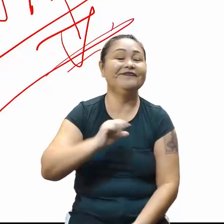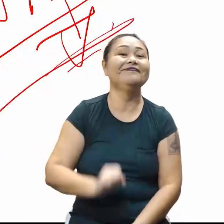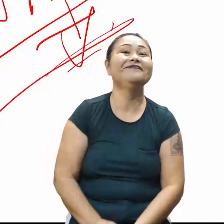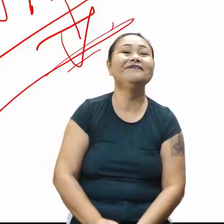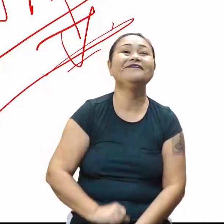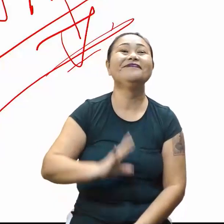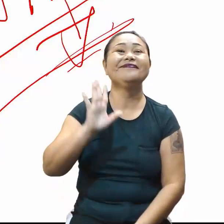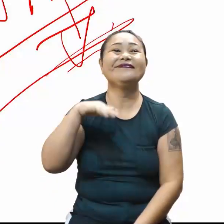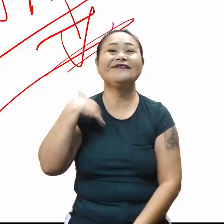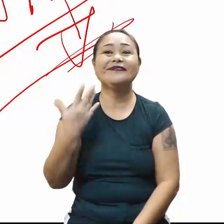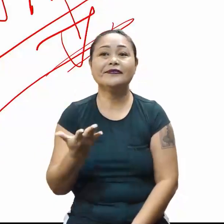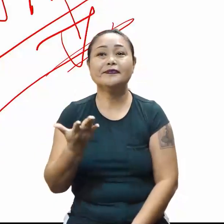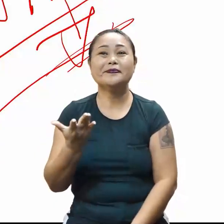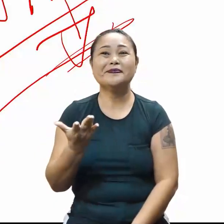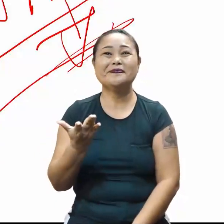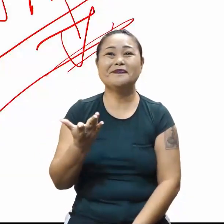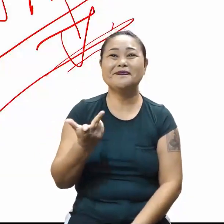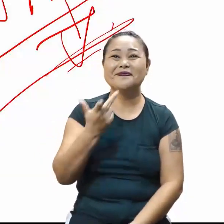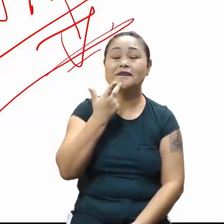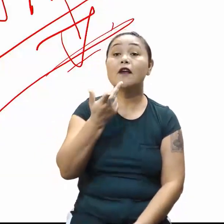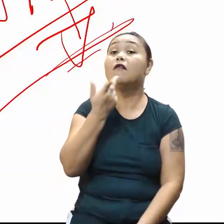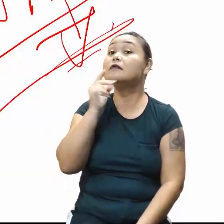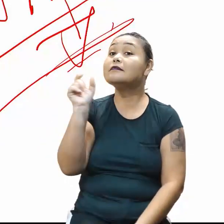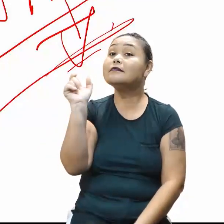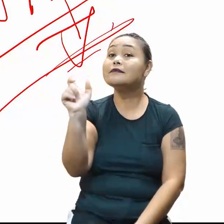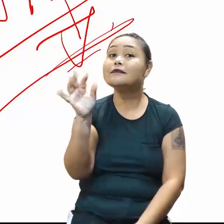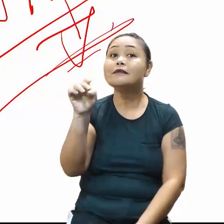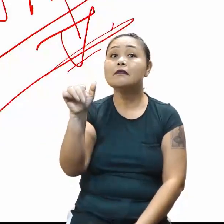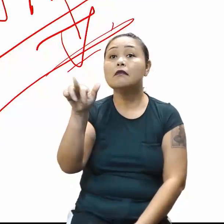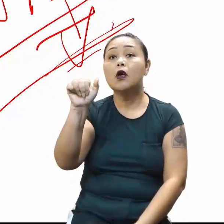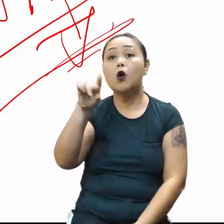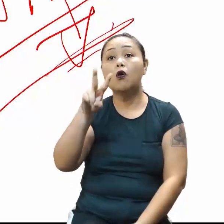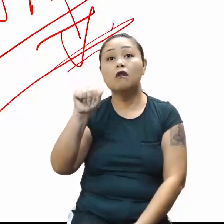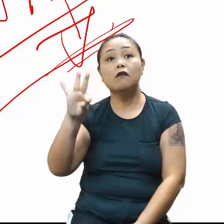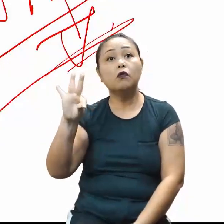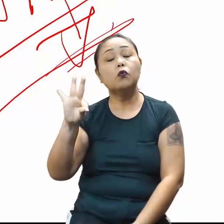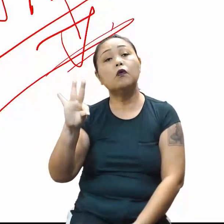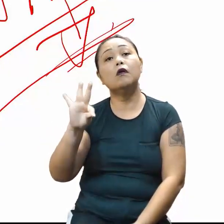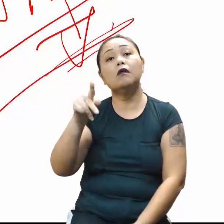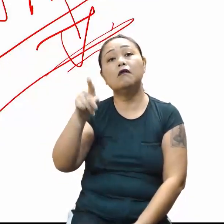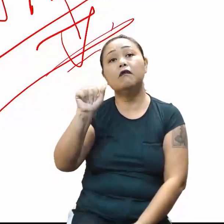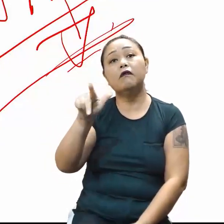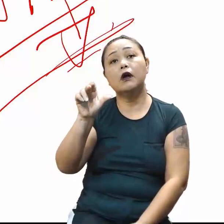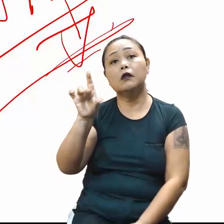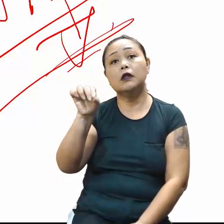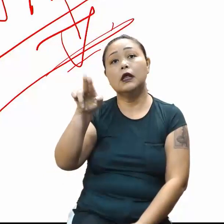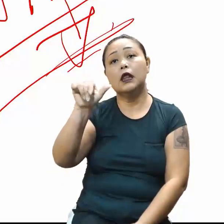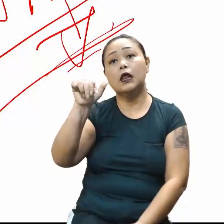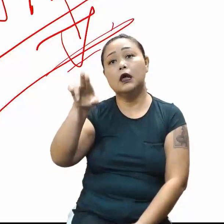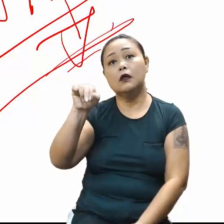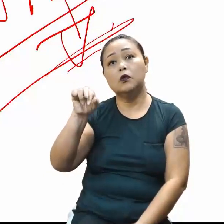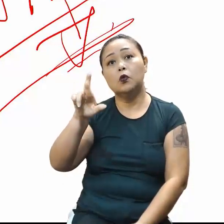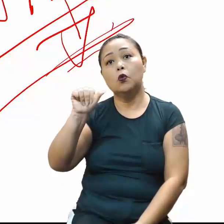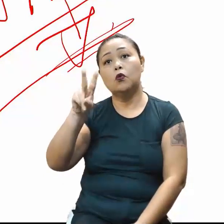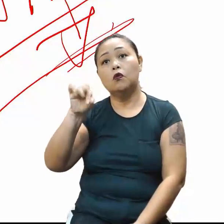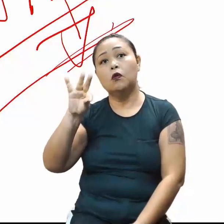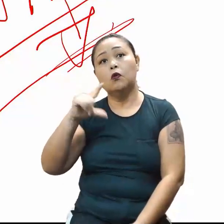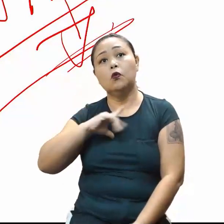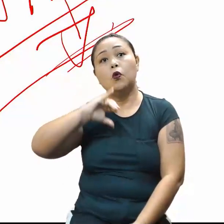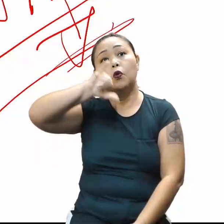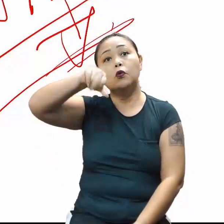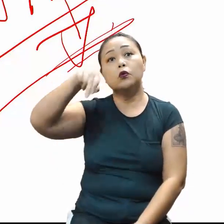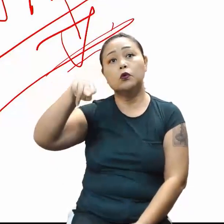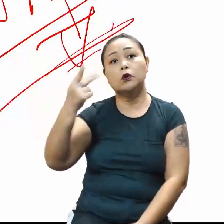Então, nós estamos aí falando de quem? Theodore Roosevelt, Frank Delano Roosevelt,